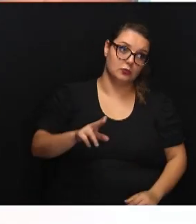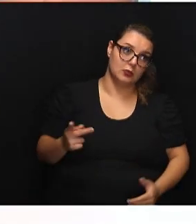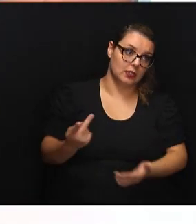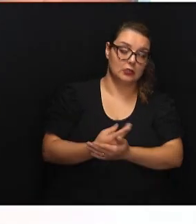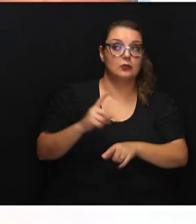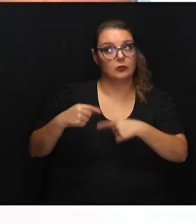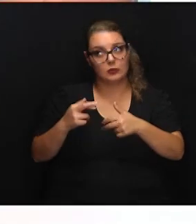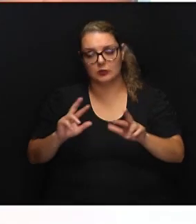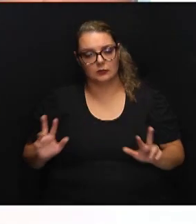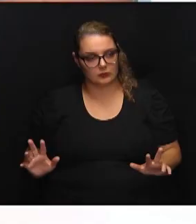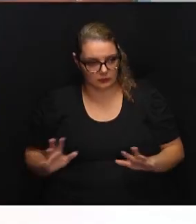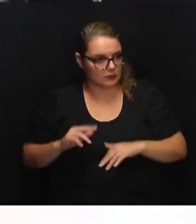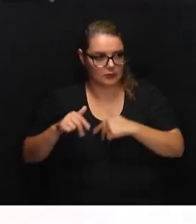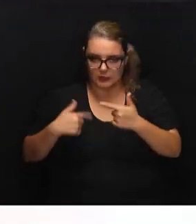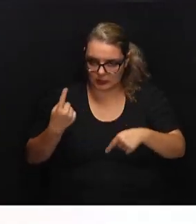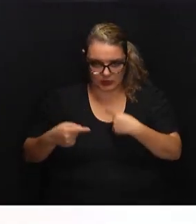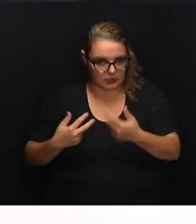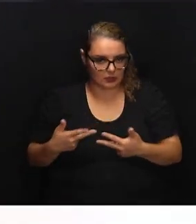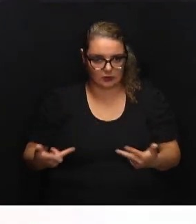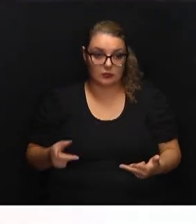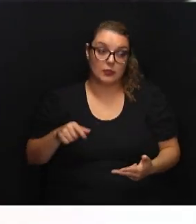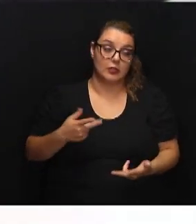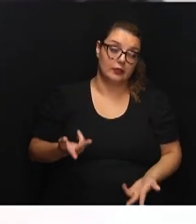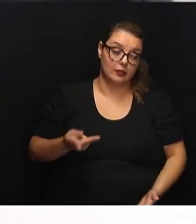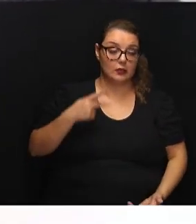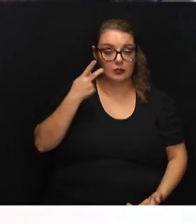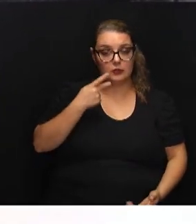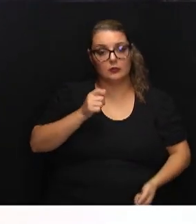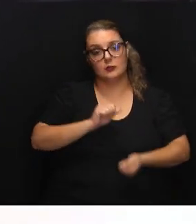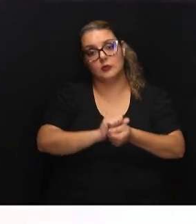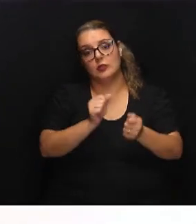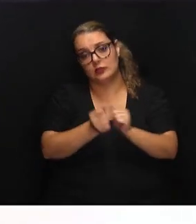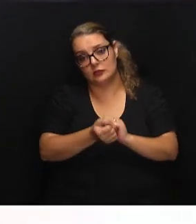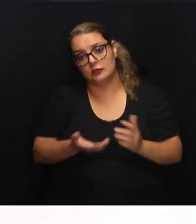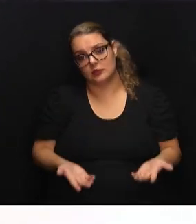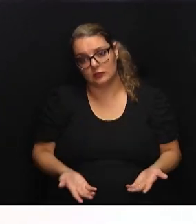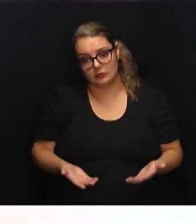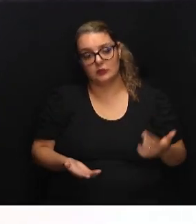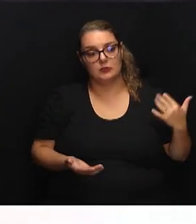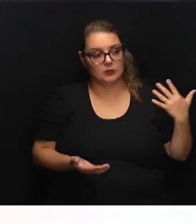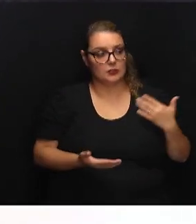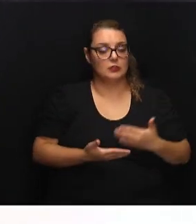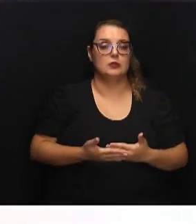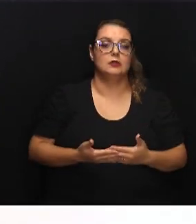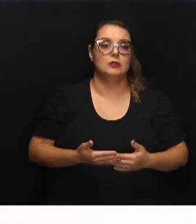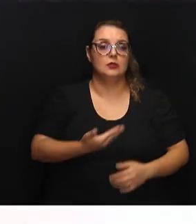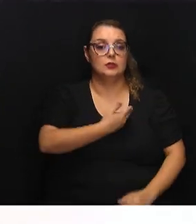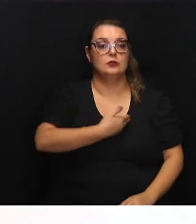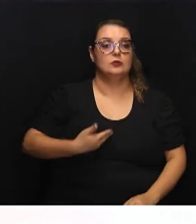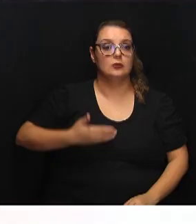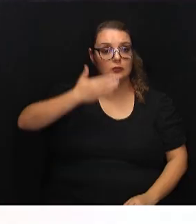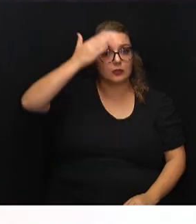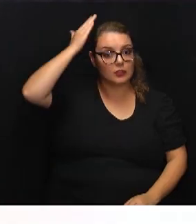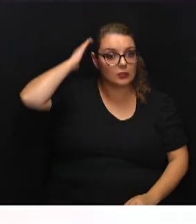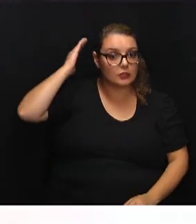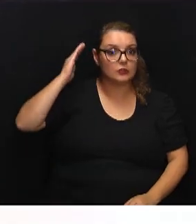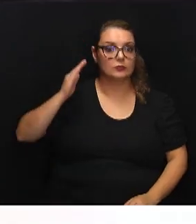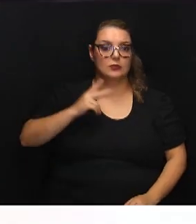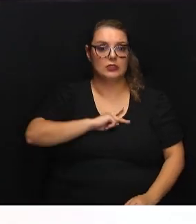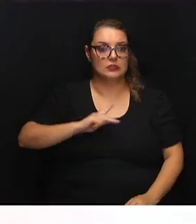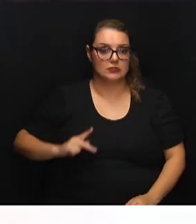vem sendo feito a política de reajuste de preço de gasolina no mercado brasileiro, desde o governo Temer, né? Então o aumento no